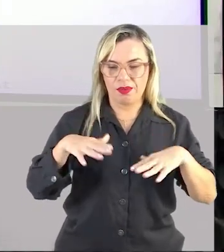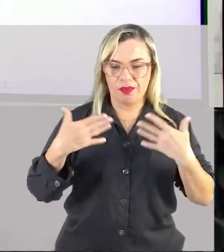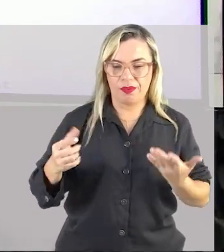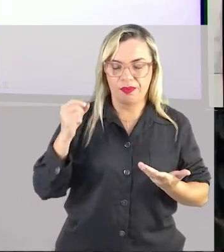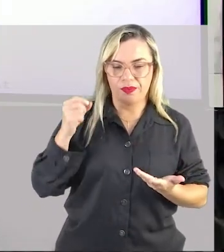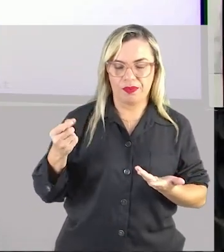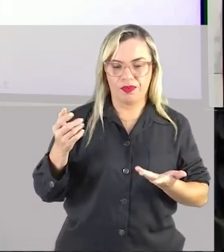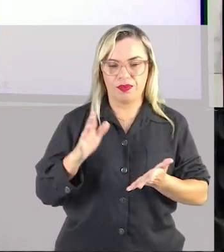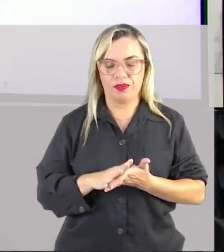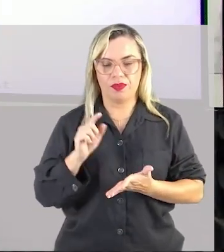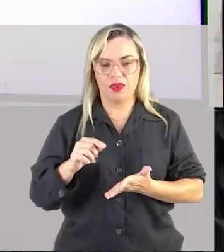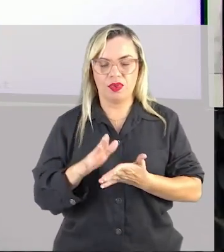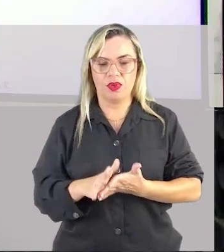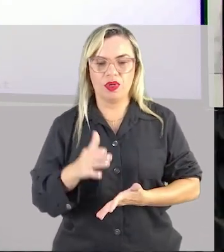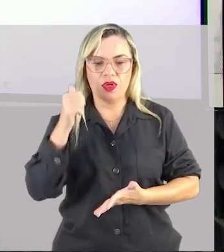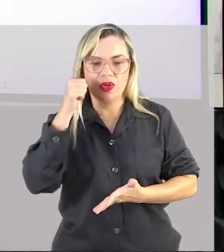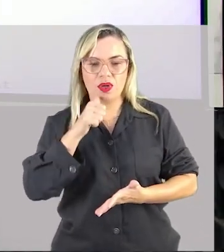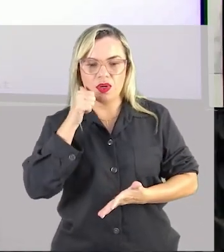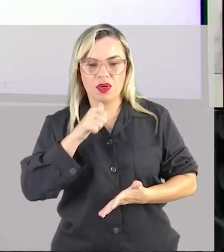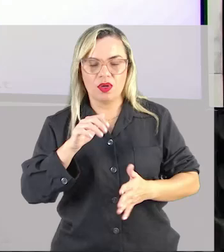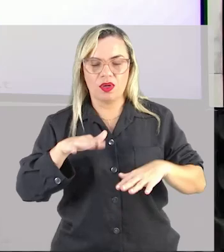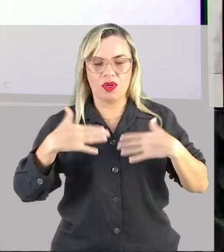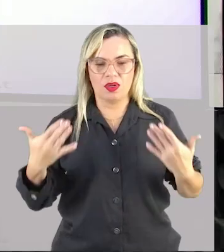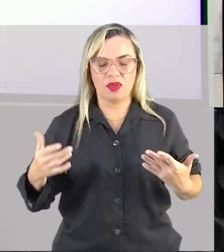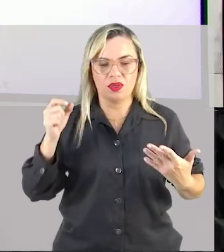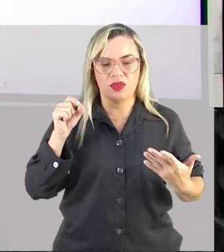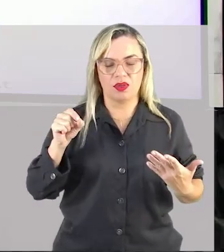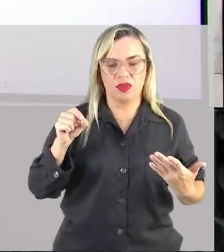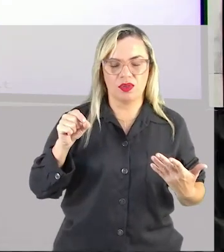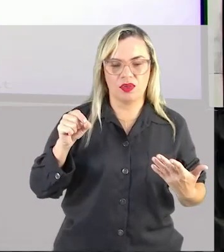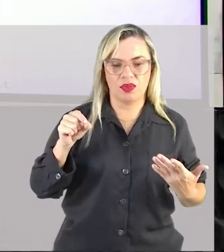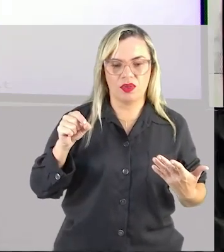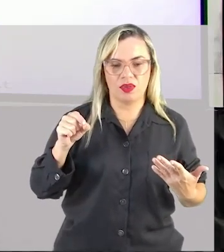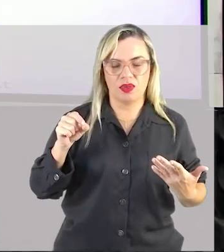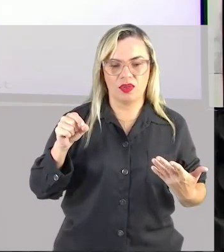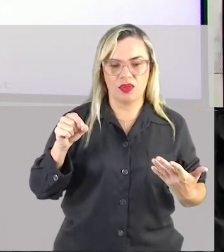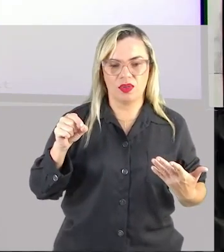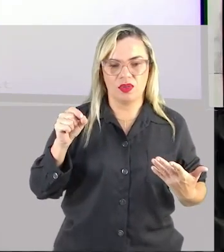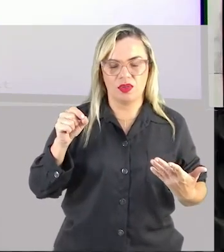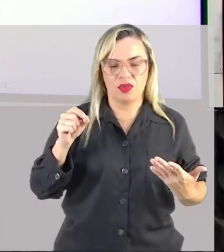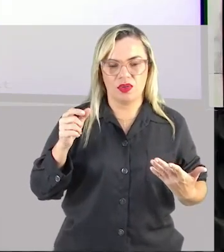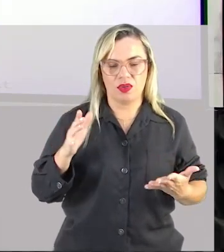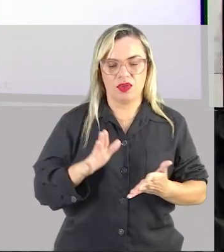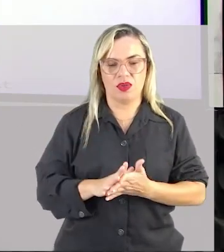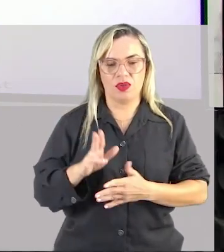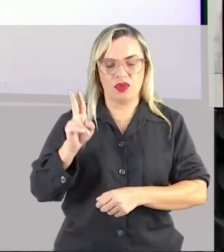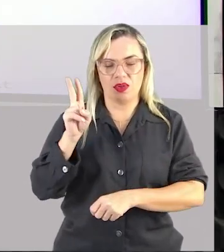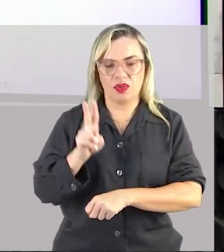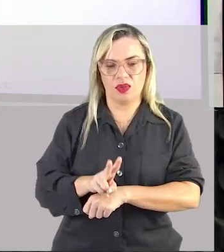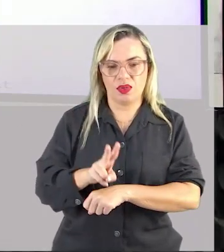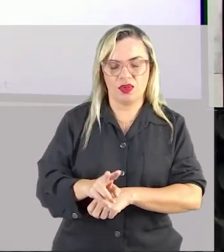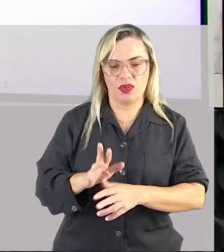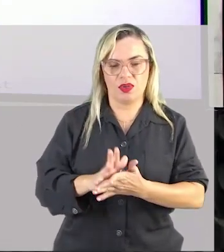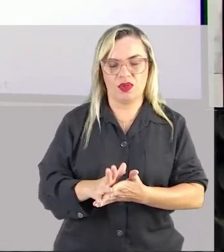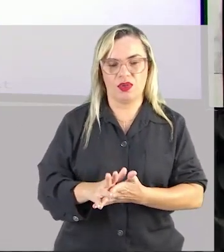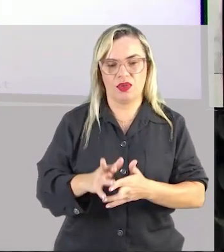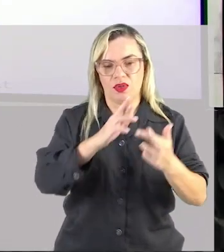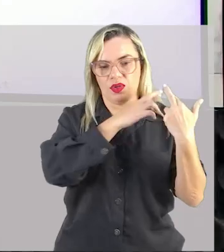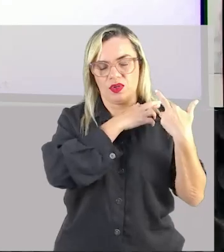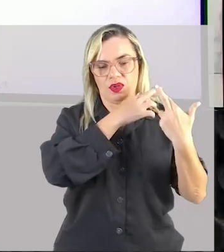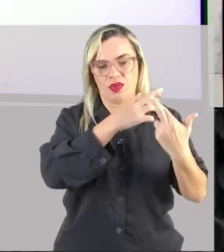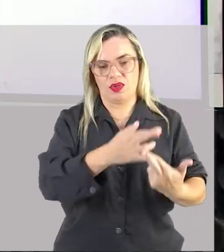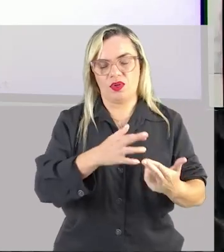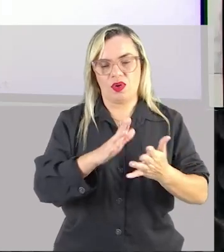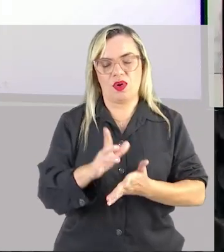por feito que as mulheres estão prontas para assumir a criação, apesar das poucas ou